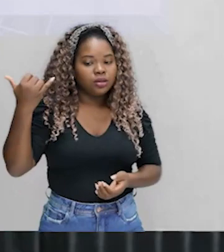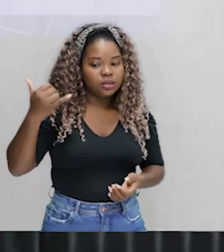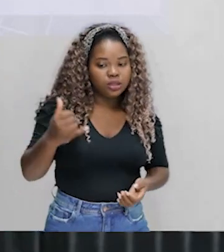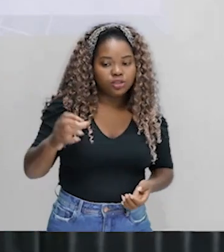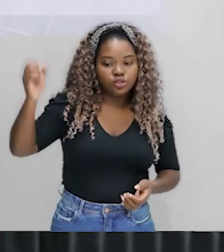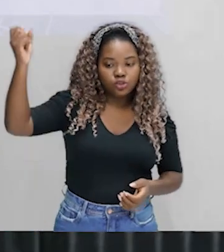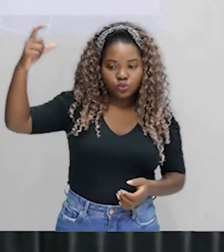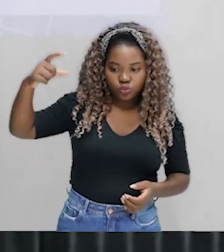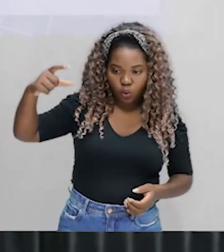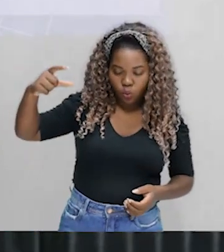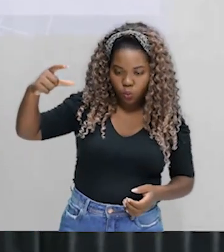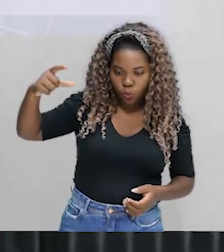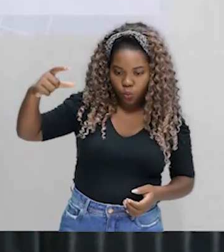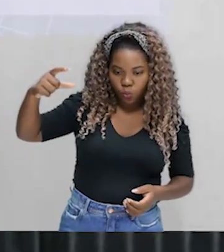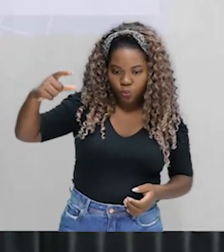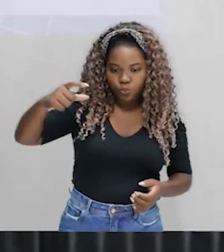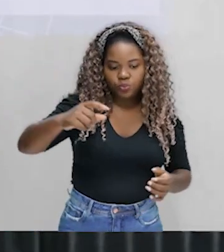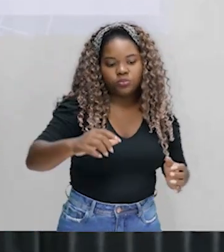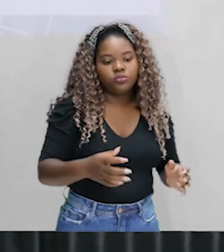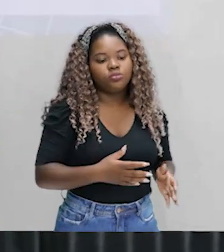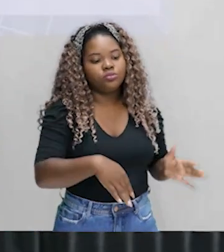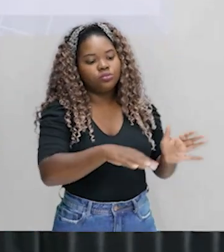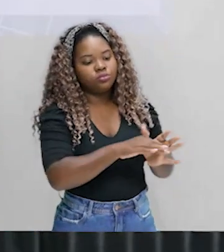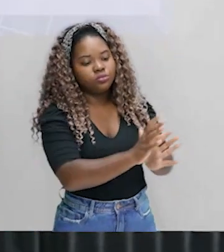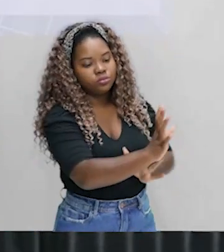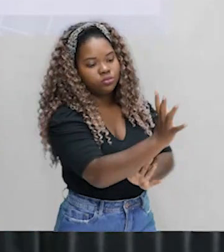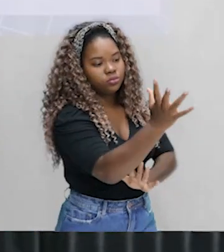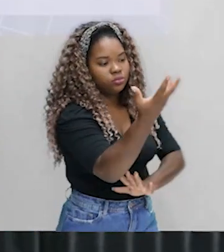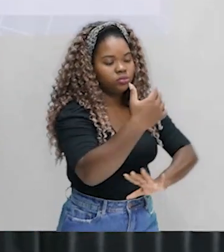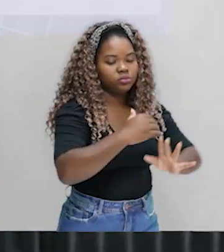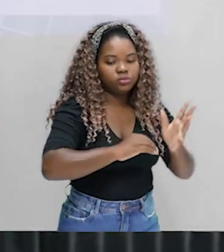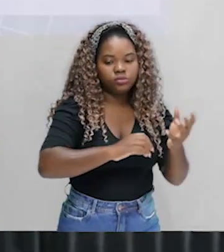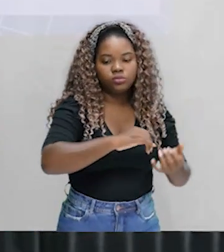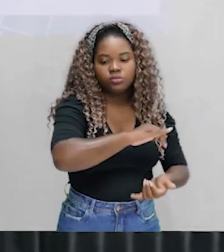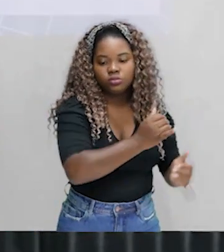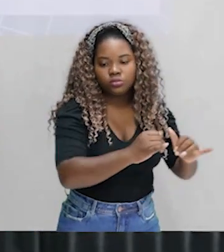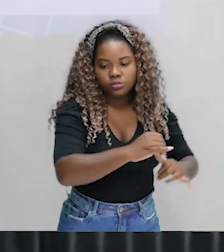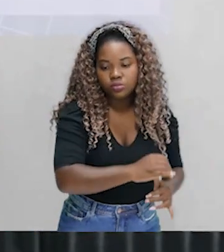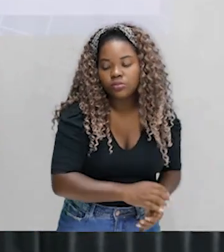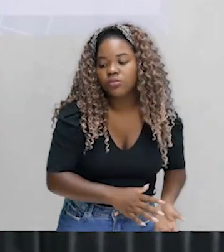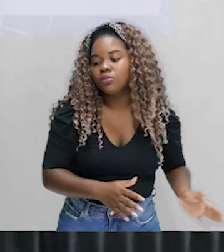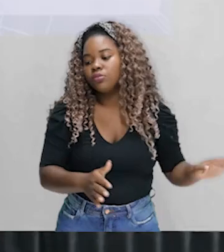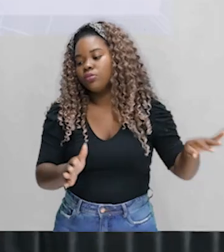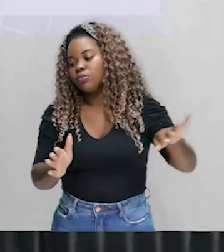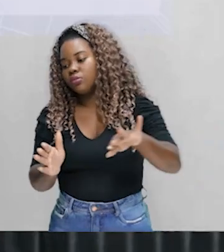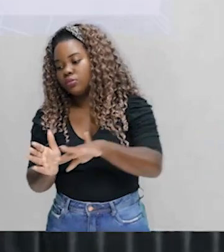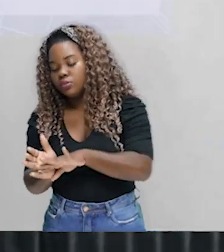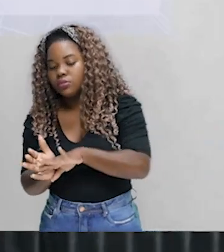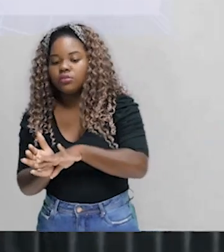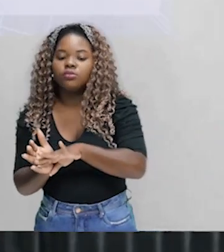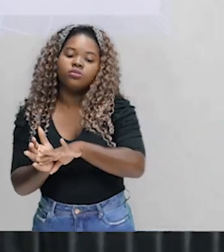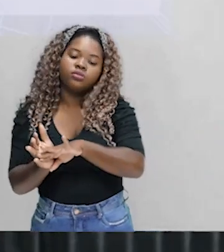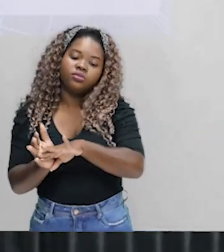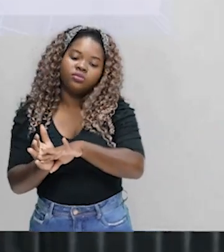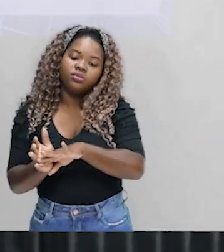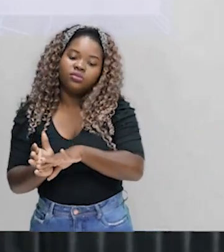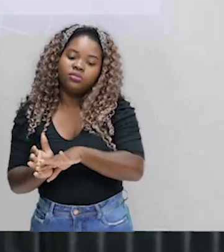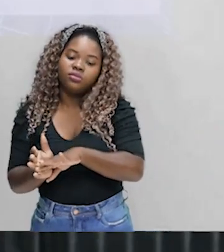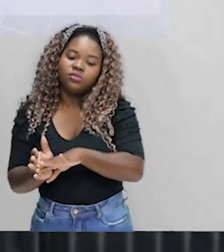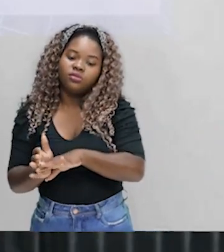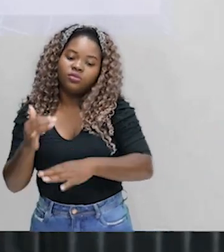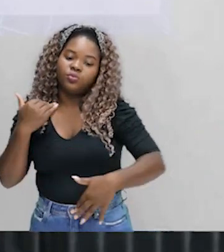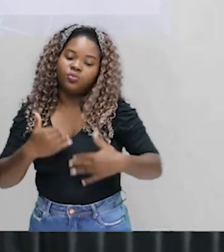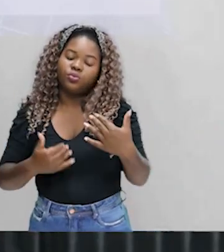energia luminosa, foi convertida em energia química. Essa energia química saiu da planta, foi para o